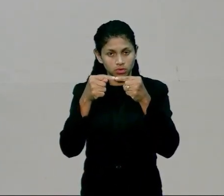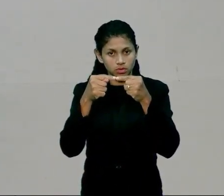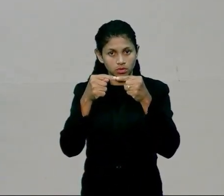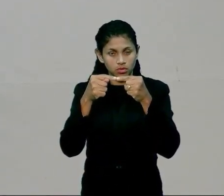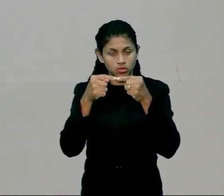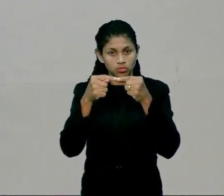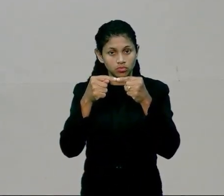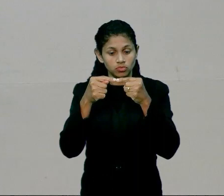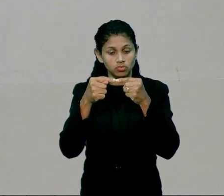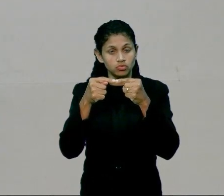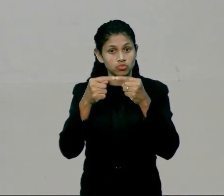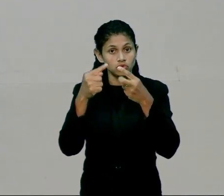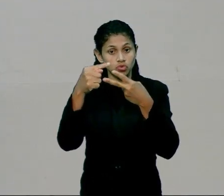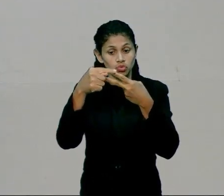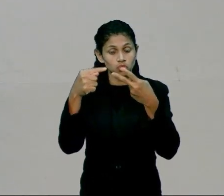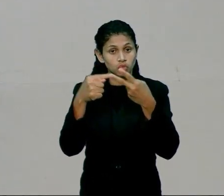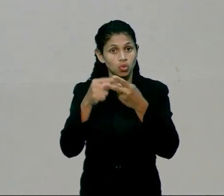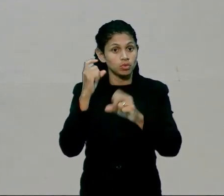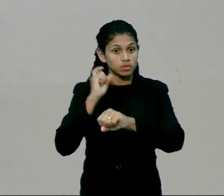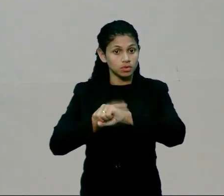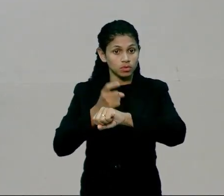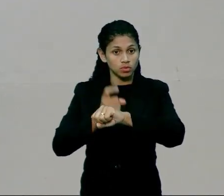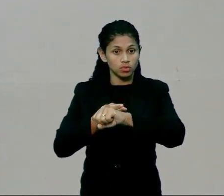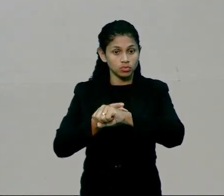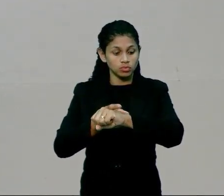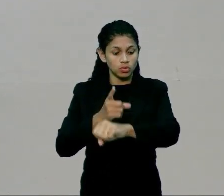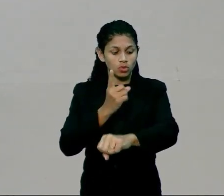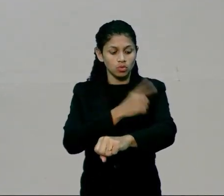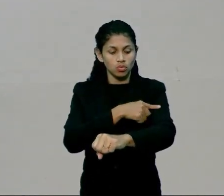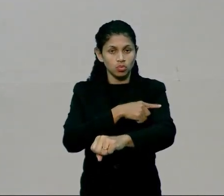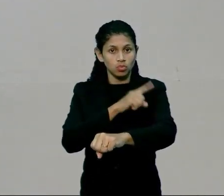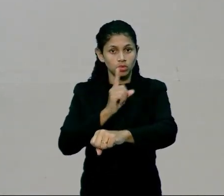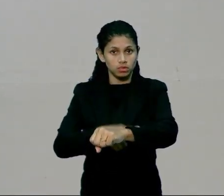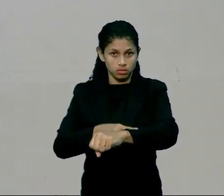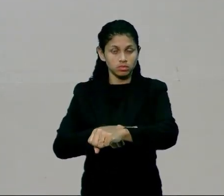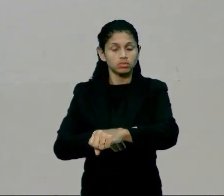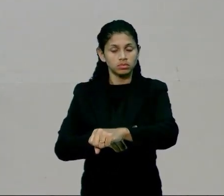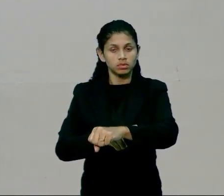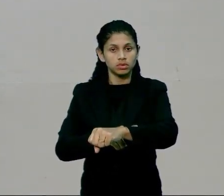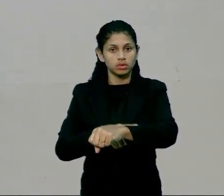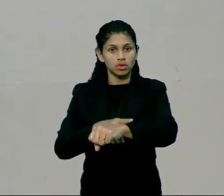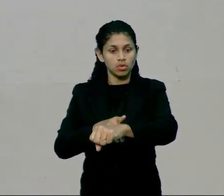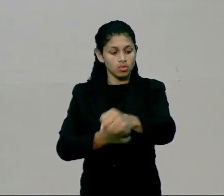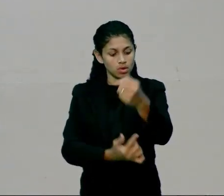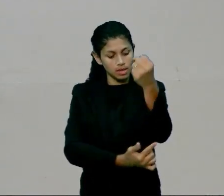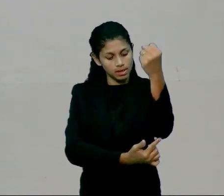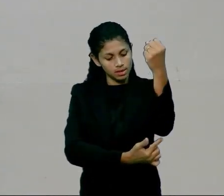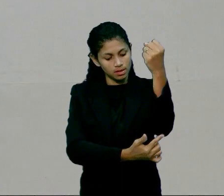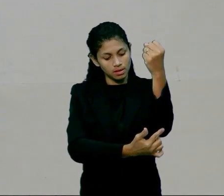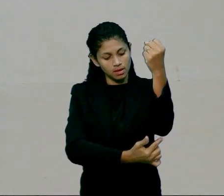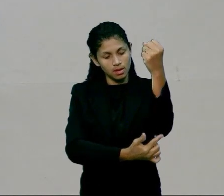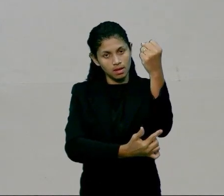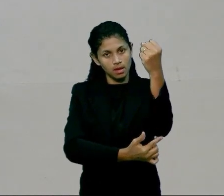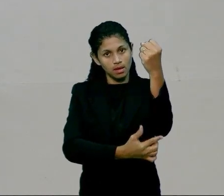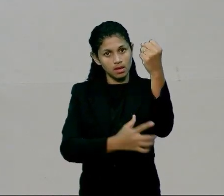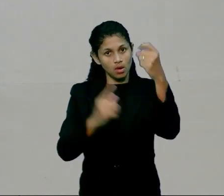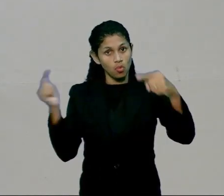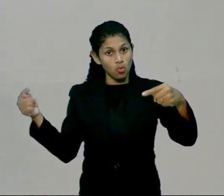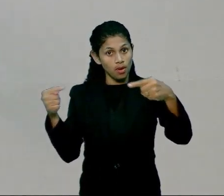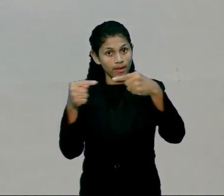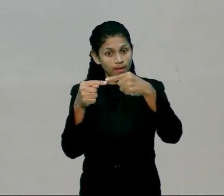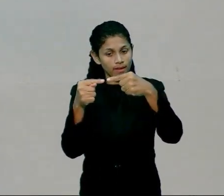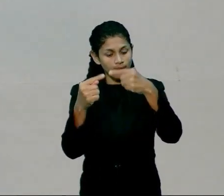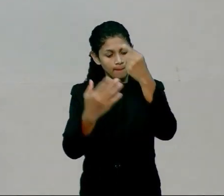húmero, rádio e ulna. Então, o cotovelo é a articulação porque é a que aproxima ambos